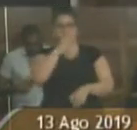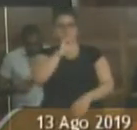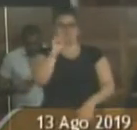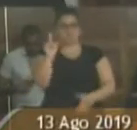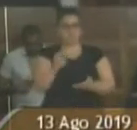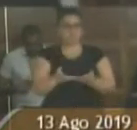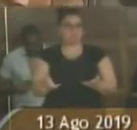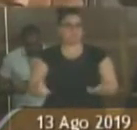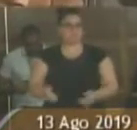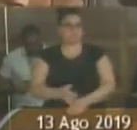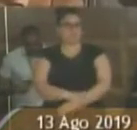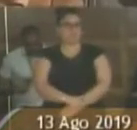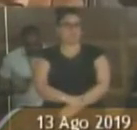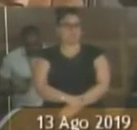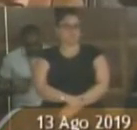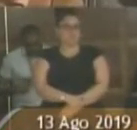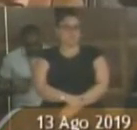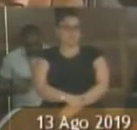vocês.